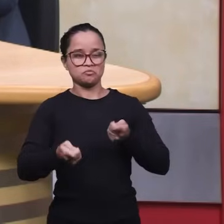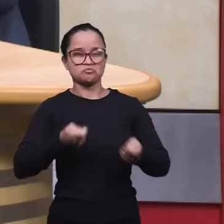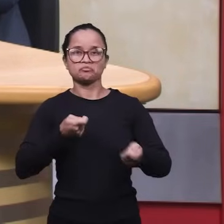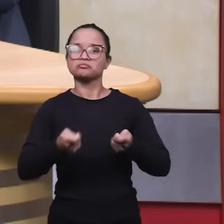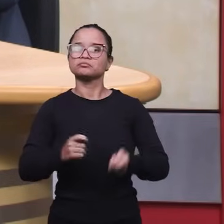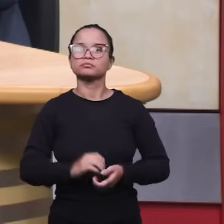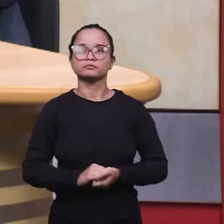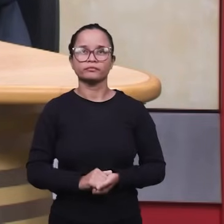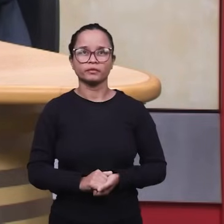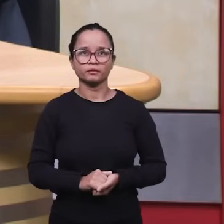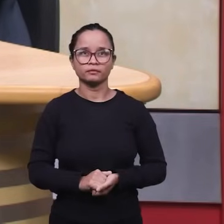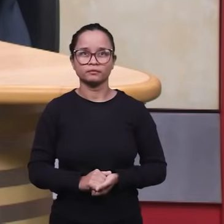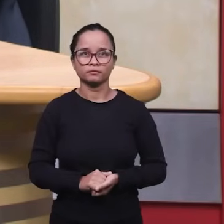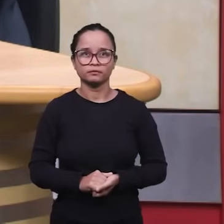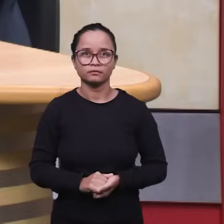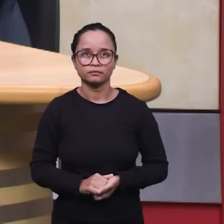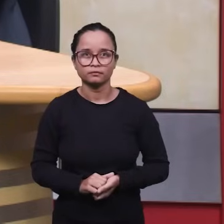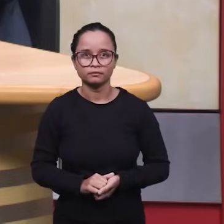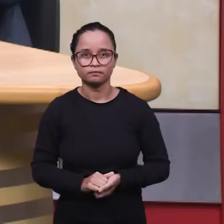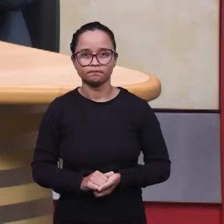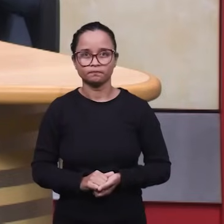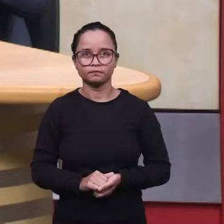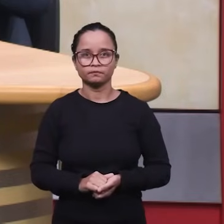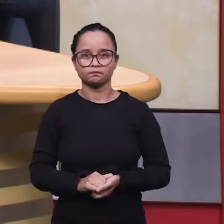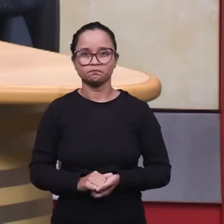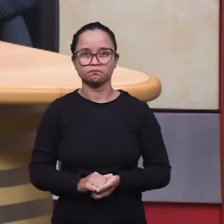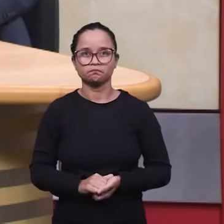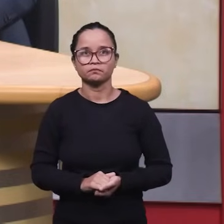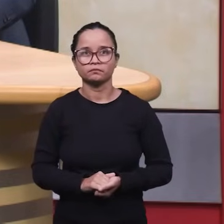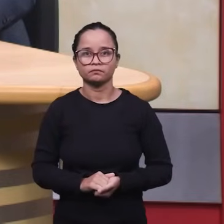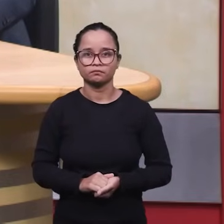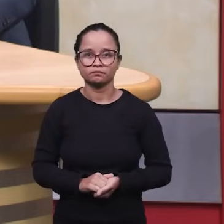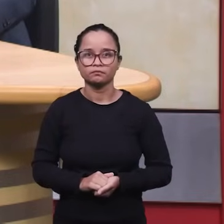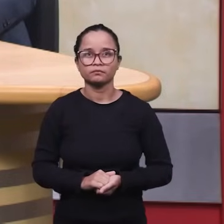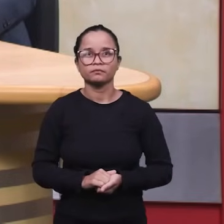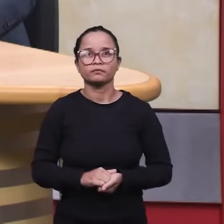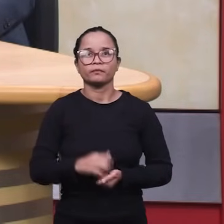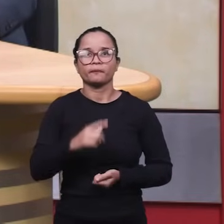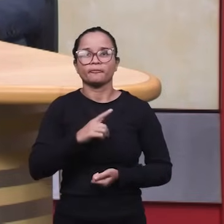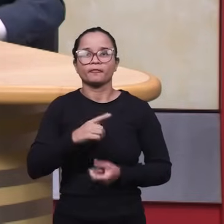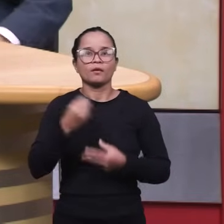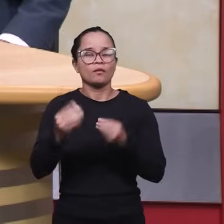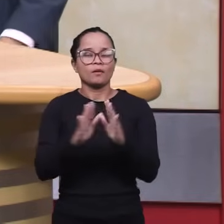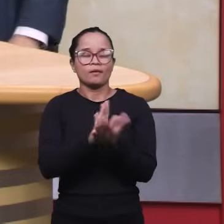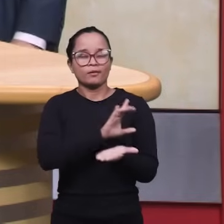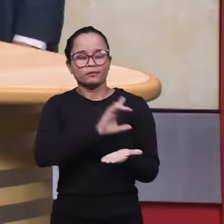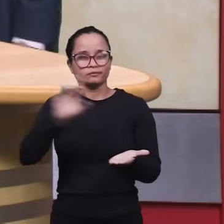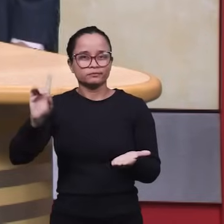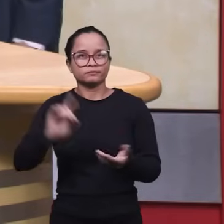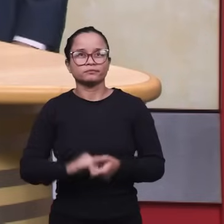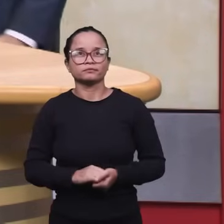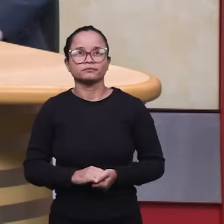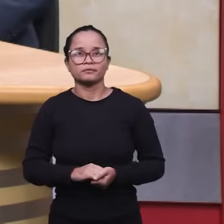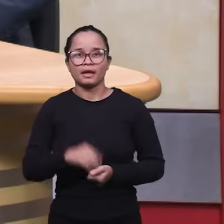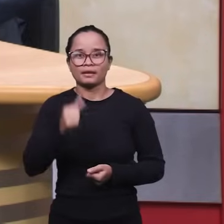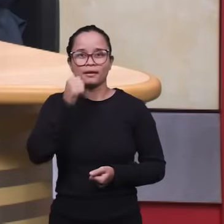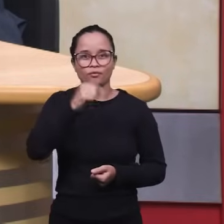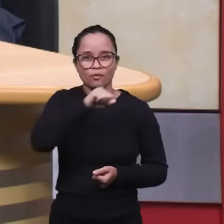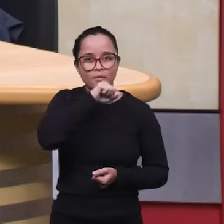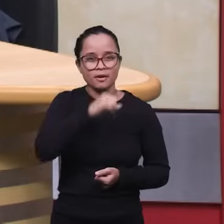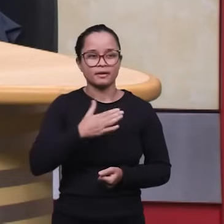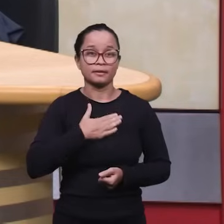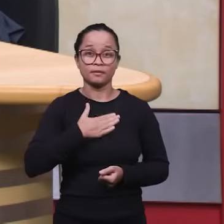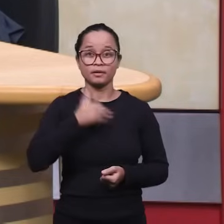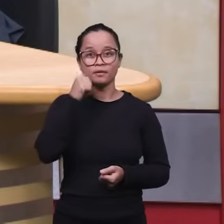Deus. E nós temos muito assim, quando você fala, por exemplo, da palavra, igual você falou da experiência da sua mãe e da